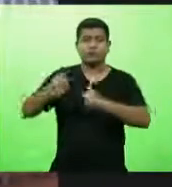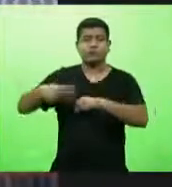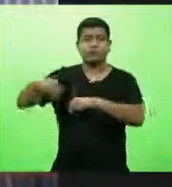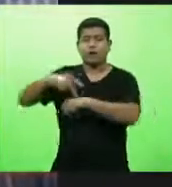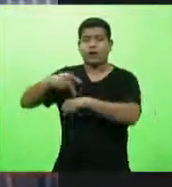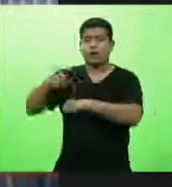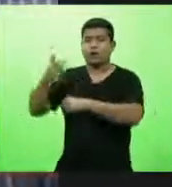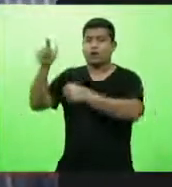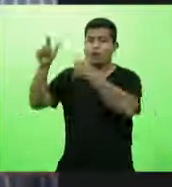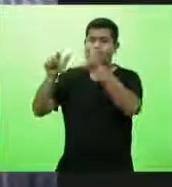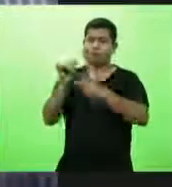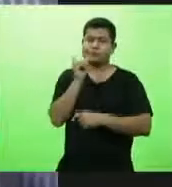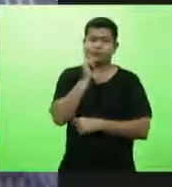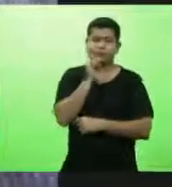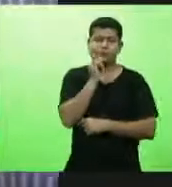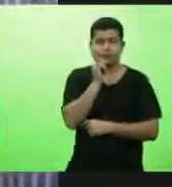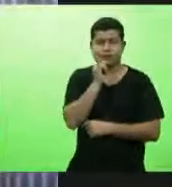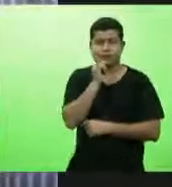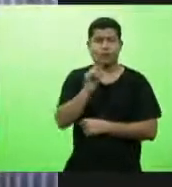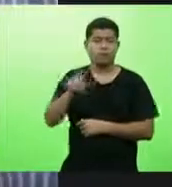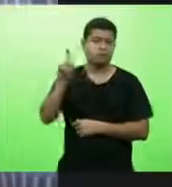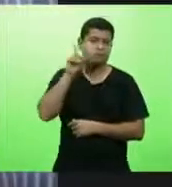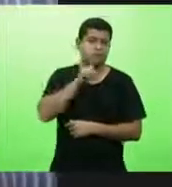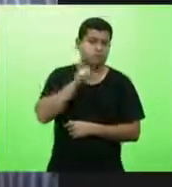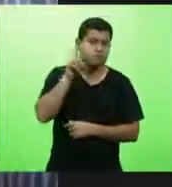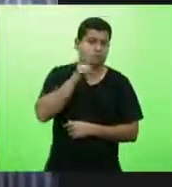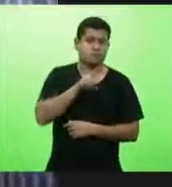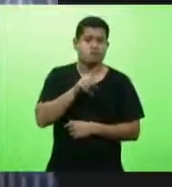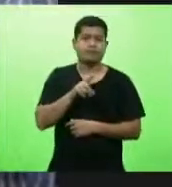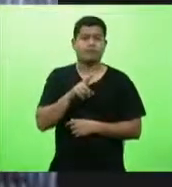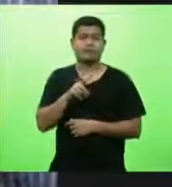países como, por exemplo, os Estados Unidos,